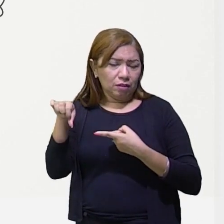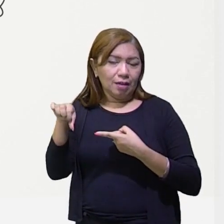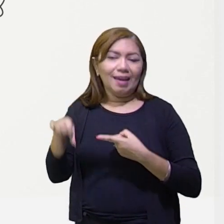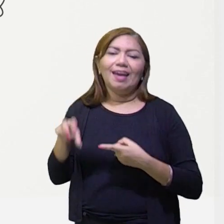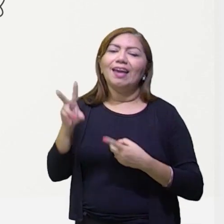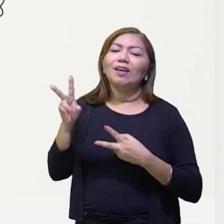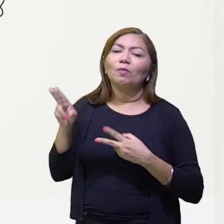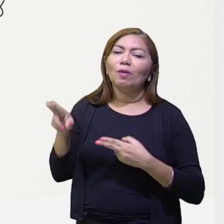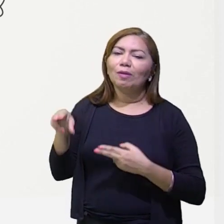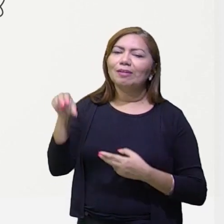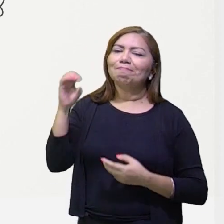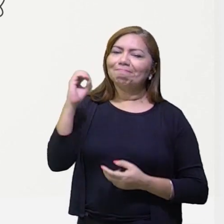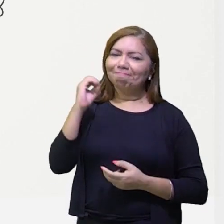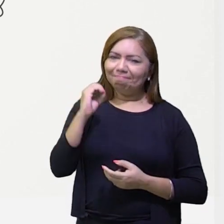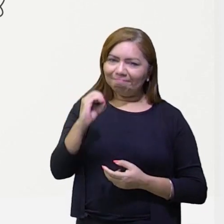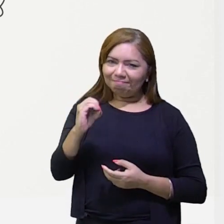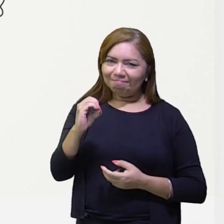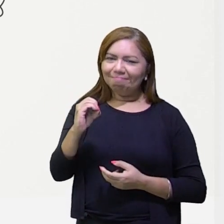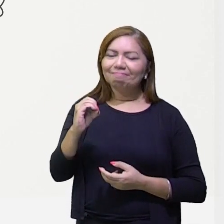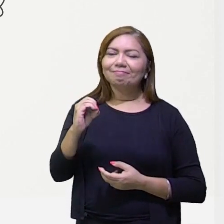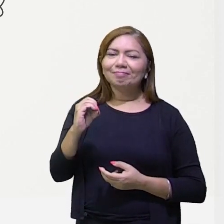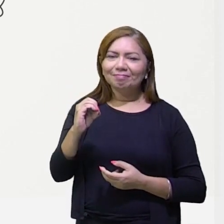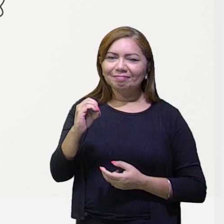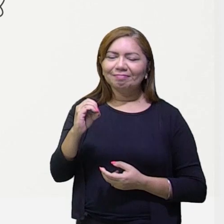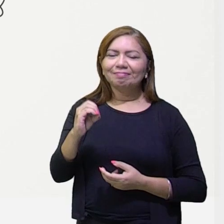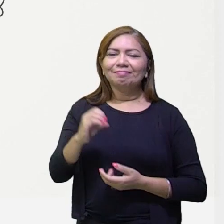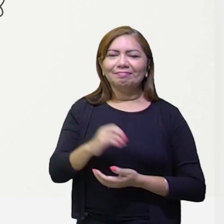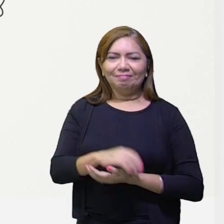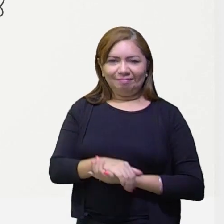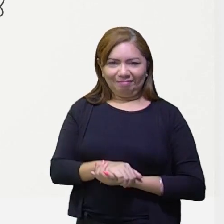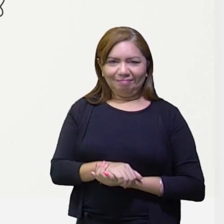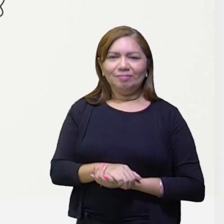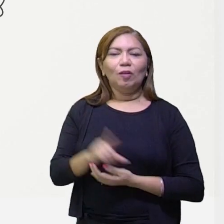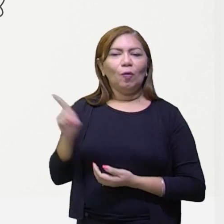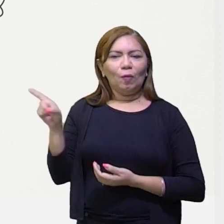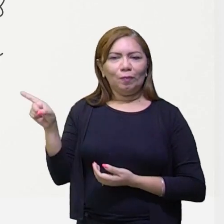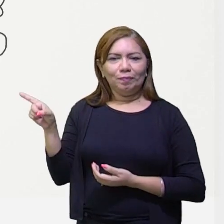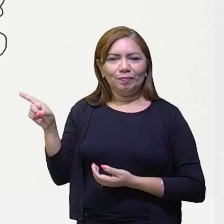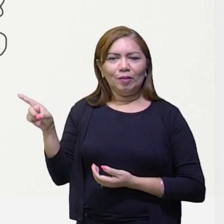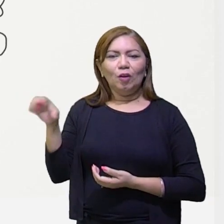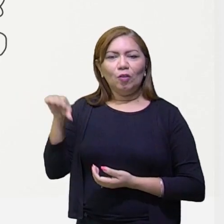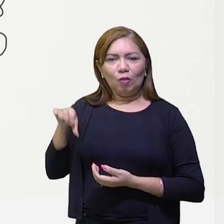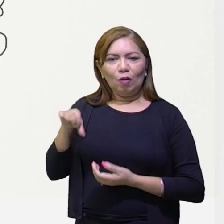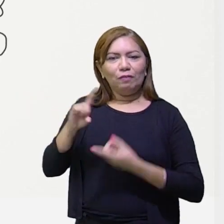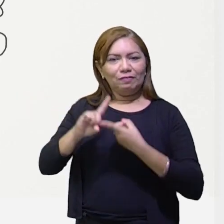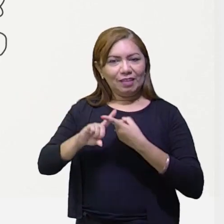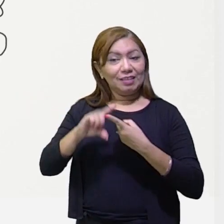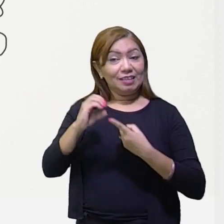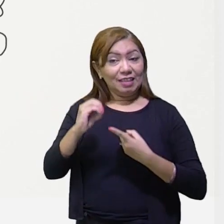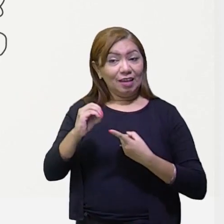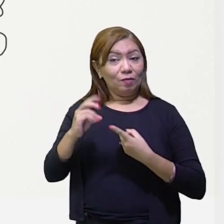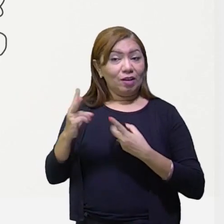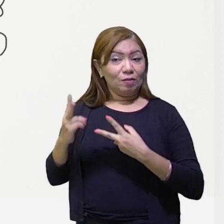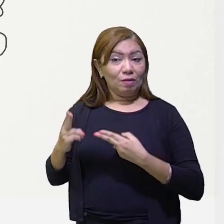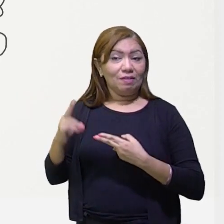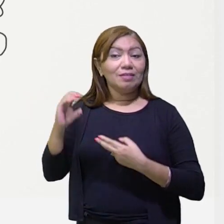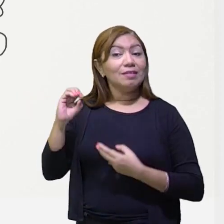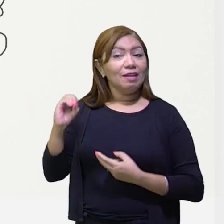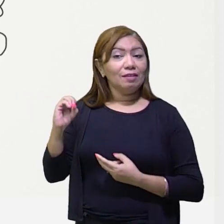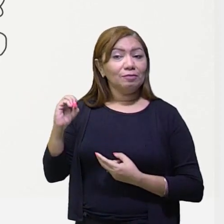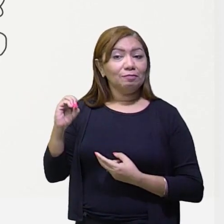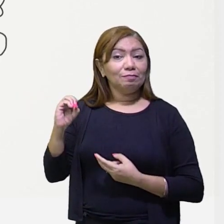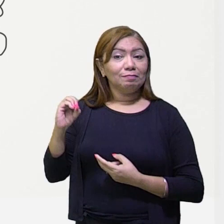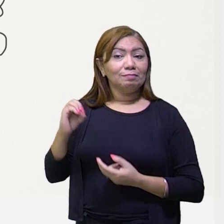correto? 9 vezes 0 é 0, não esqueça disso. 9 vezes 0 é 0,